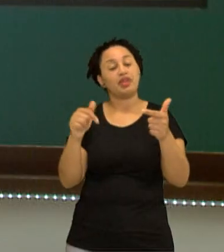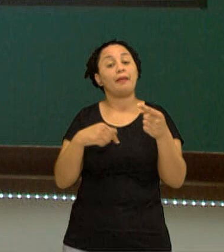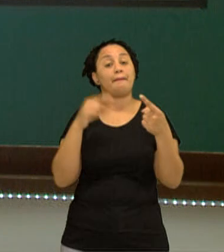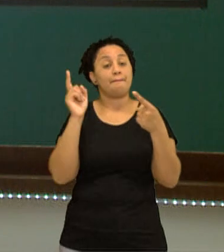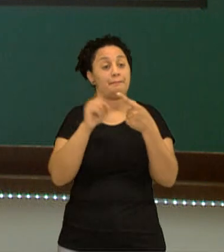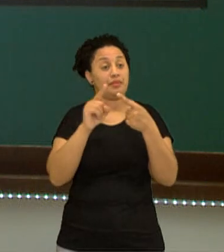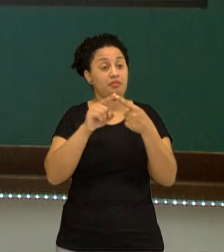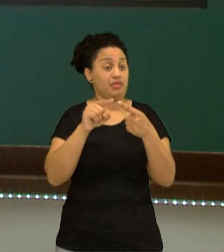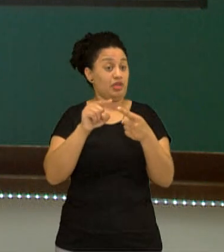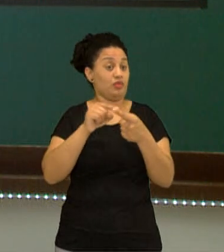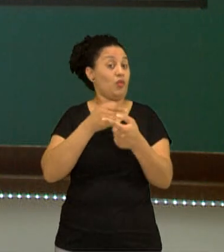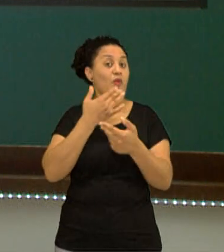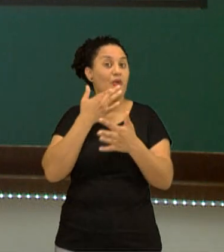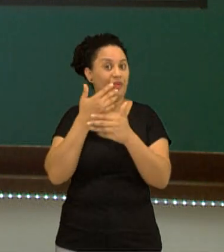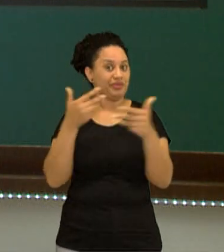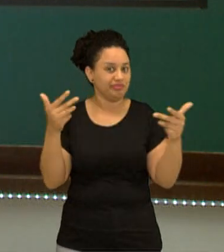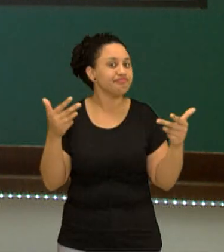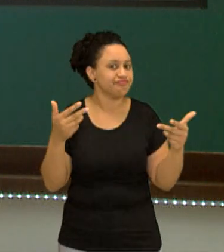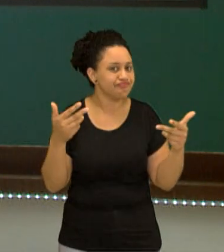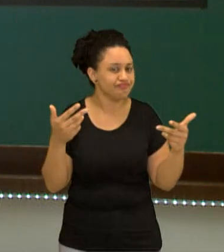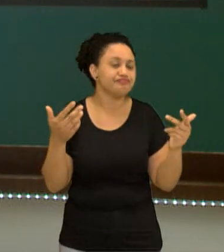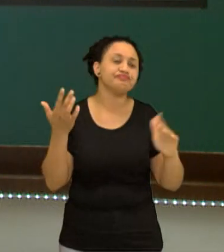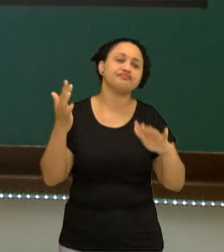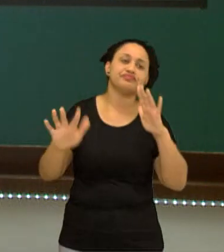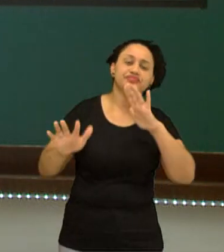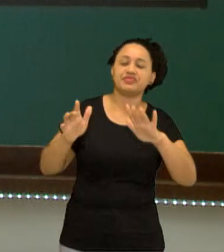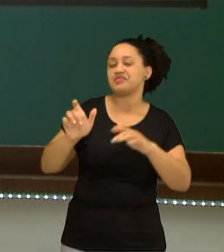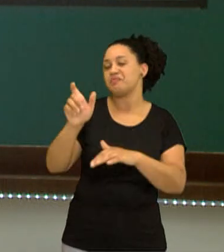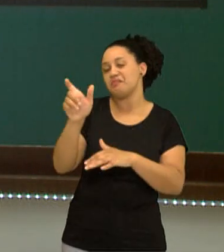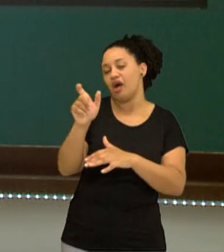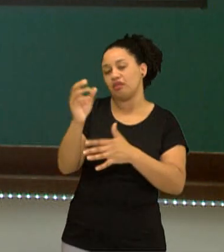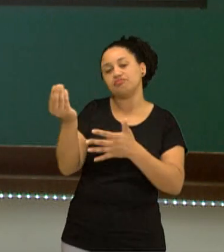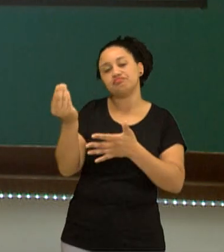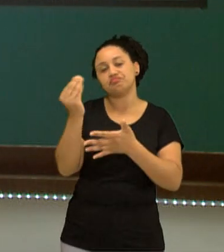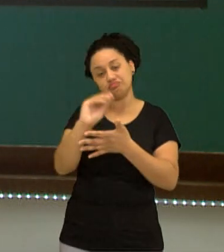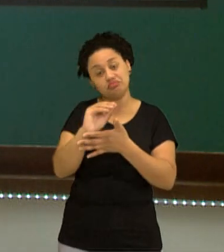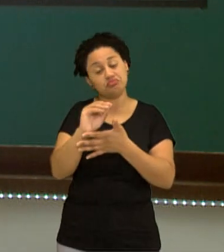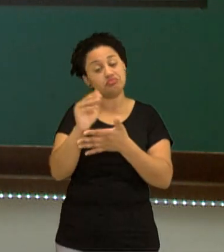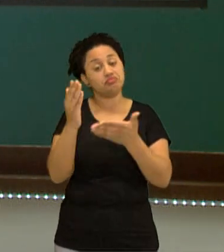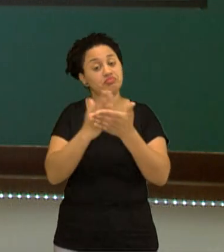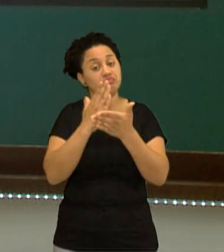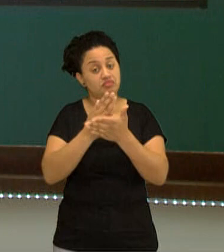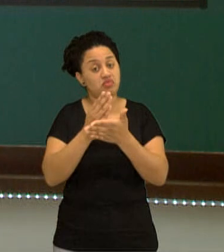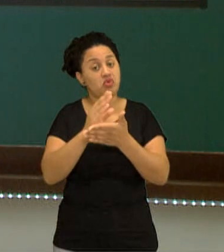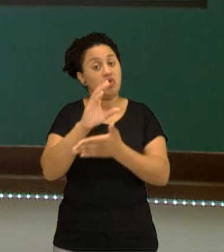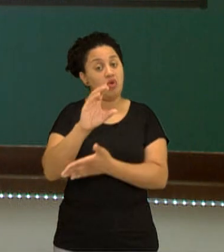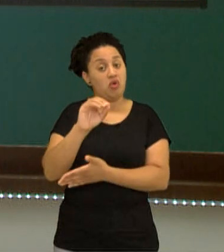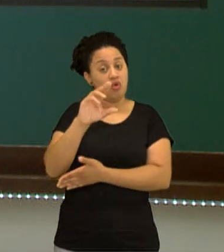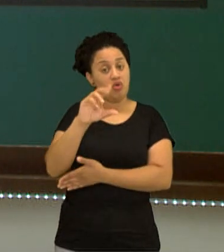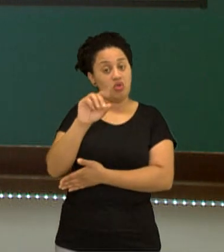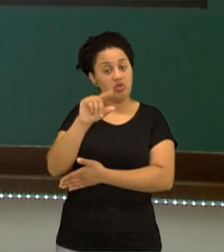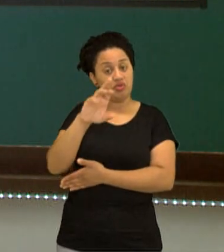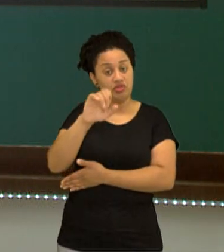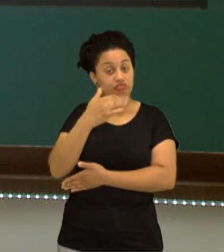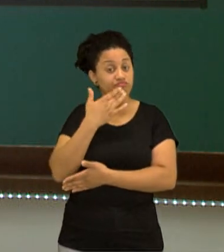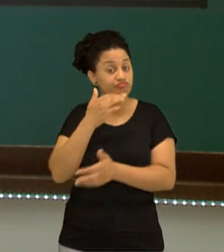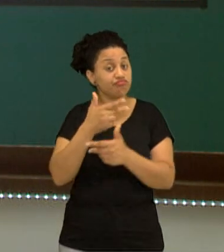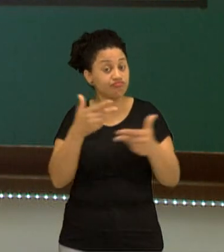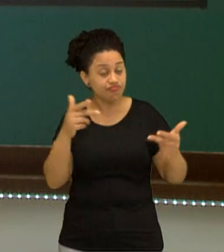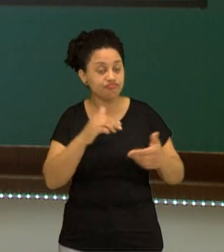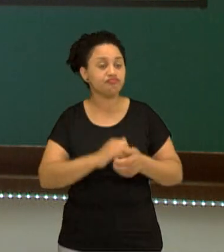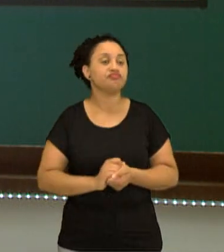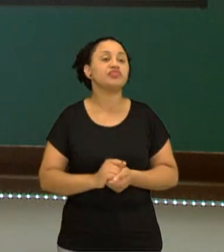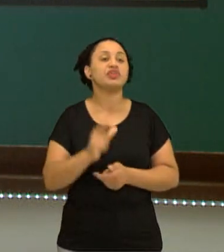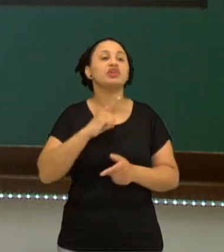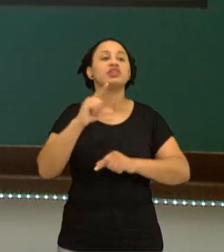que é tudo colorido. Então, talvez uma palavra que você poderia ter colocado em seu caderno é colorido. Aqui a gente tem